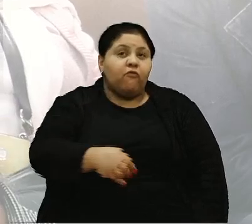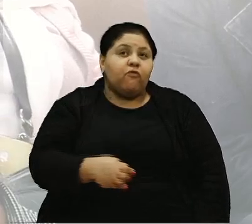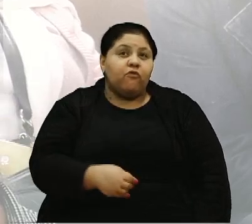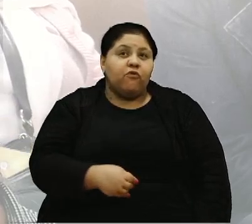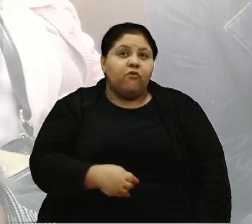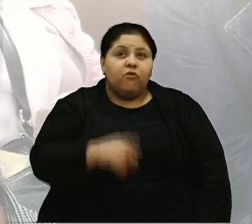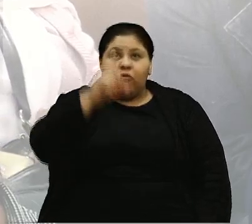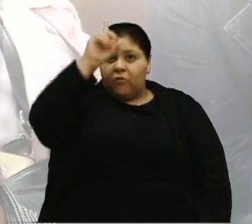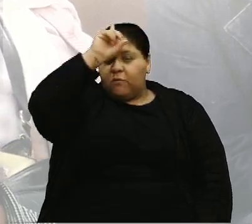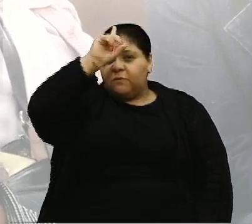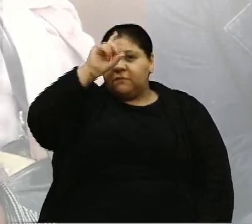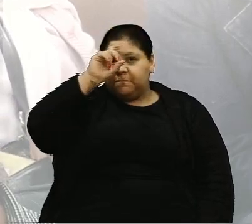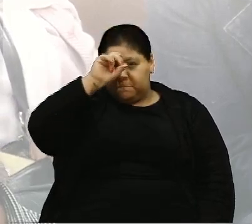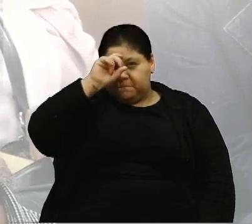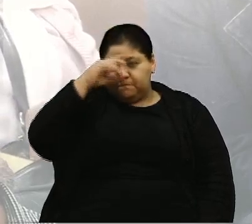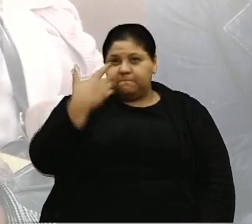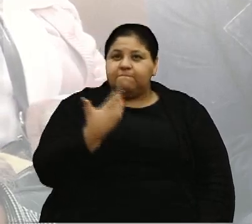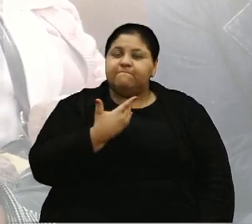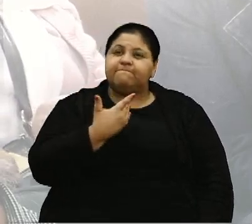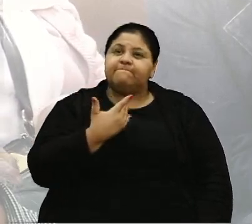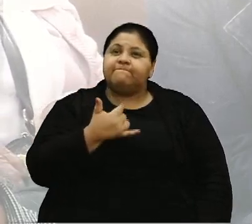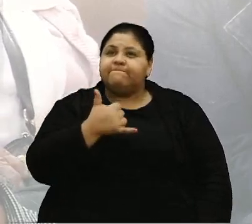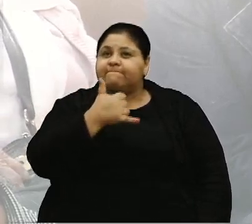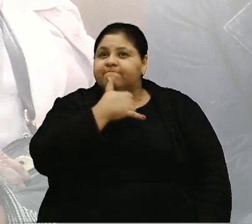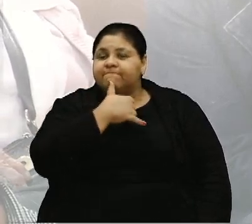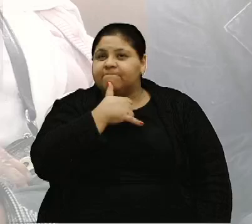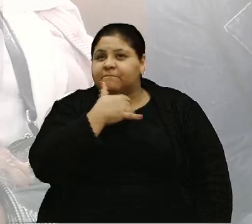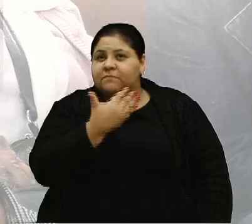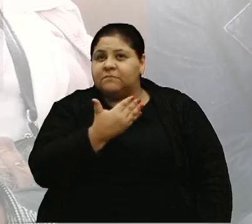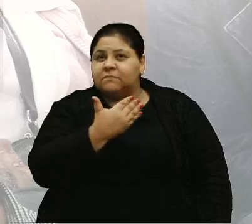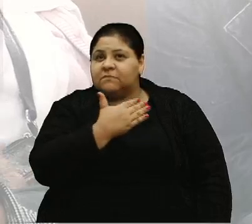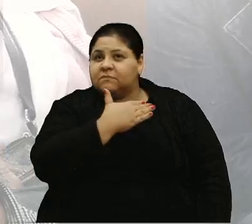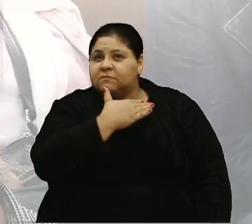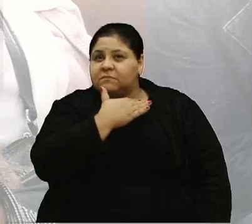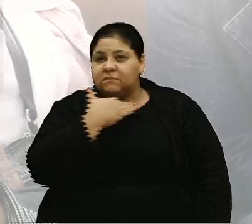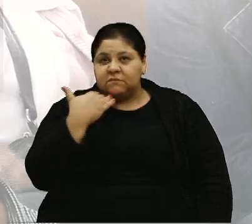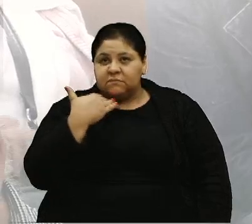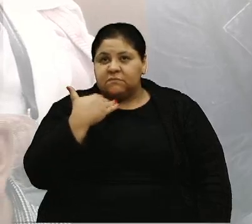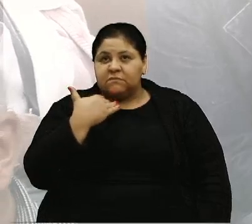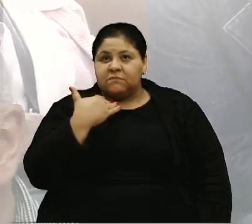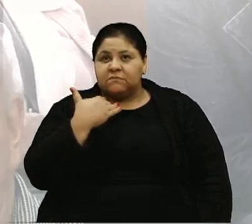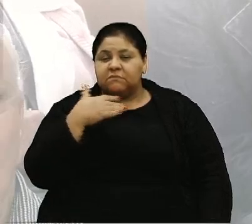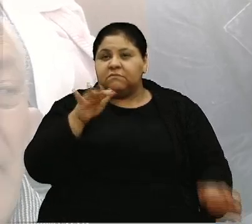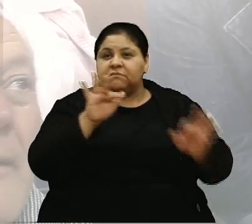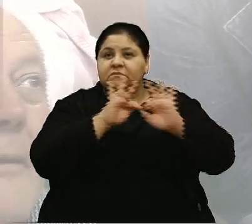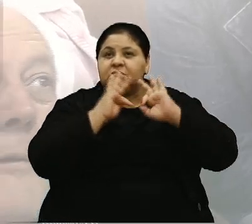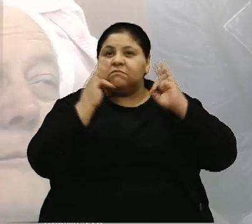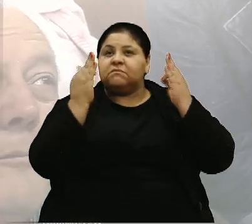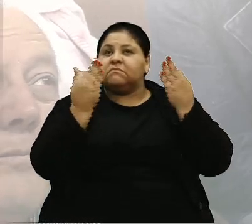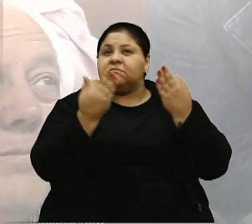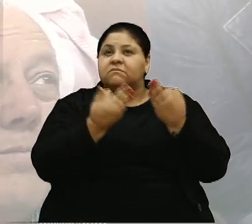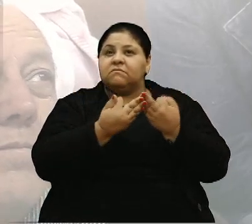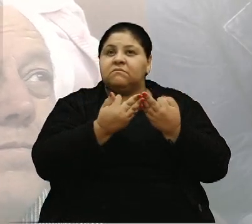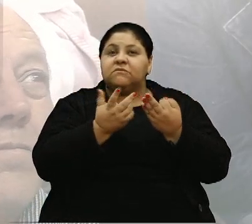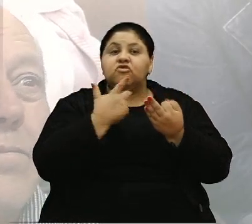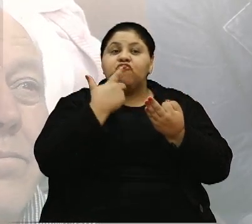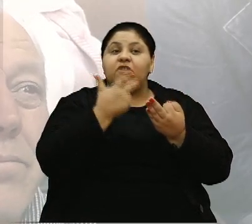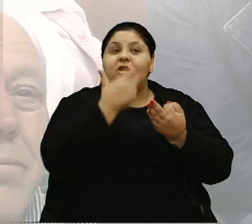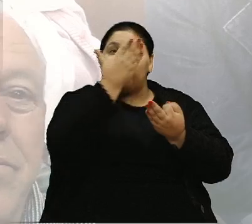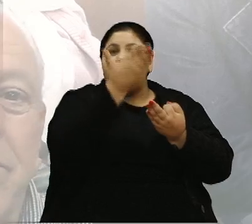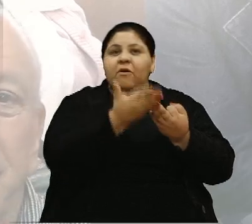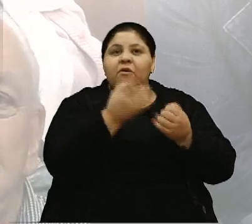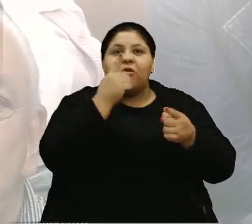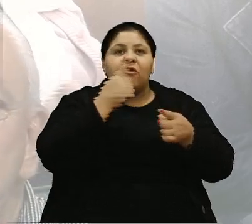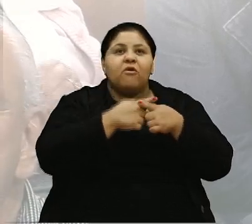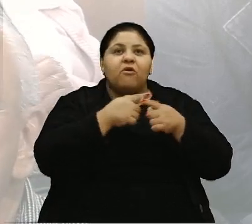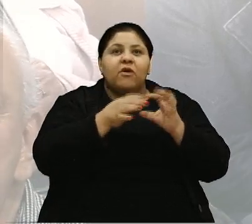no hospital, né, infelizmente veio a óbito o seu Perassolo. E os familiares acabaram não contando para ela, porque ela tinha